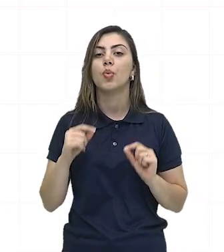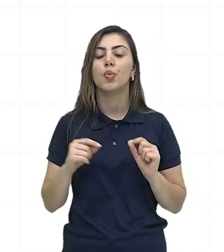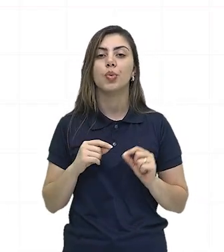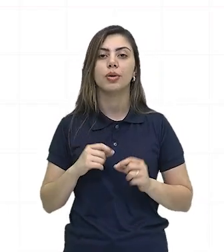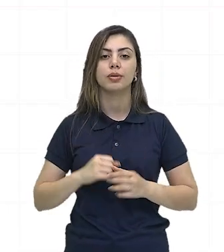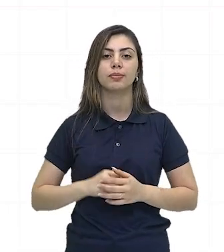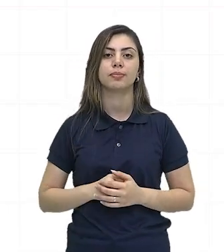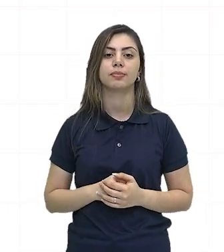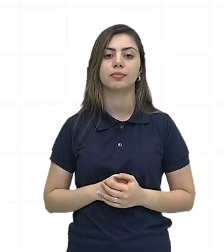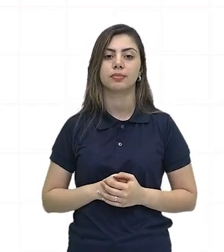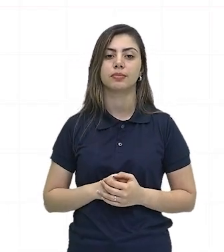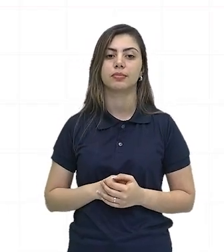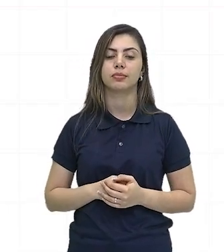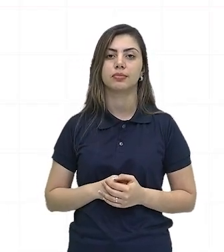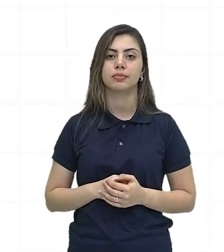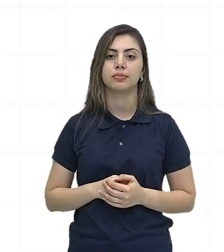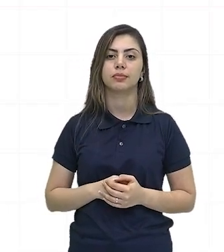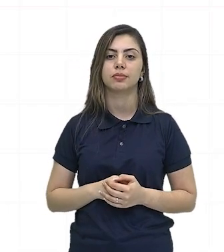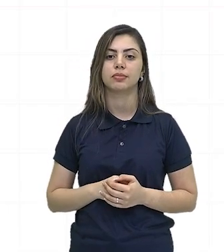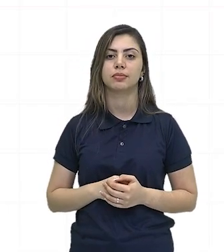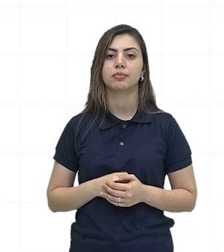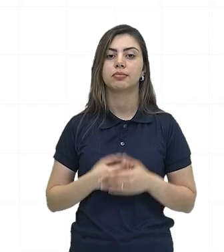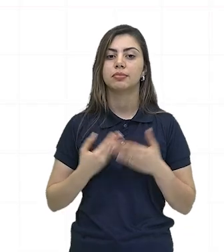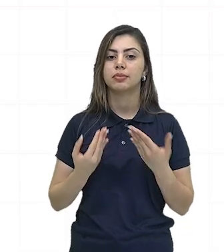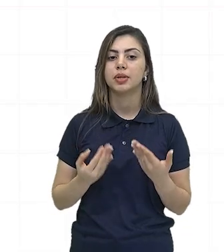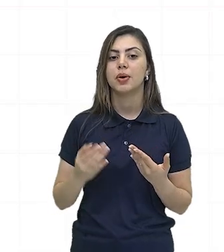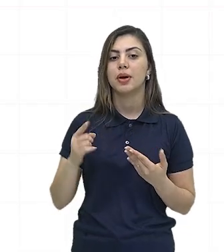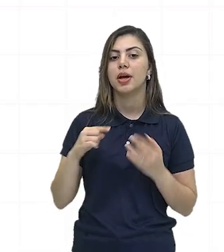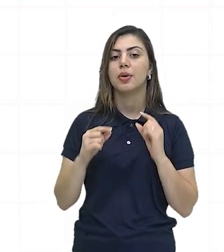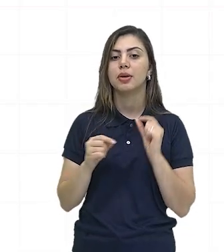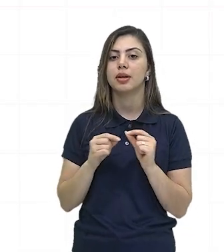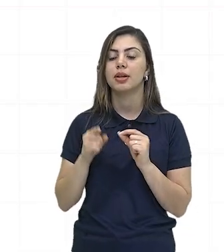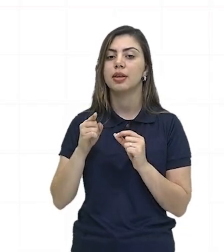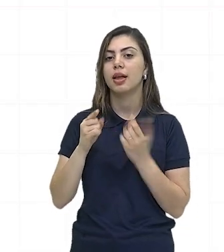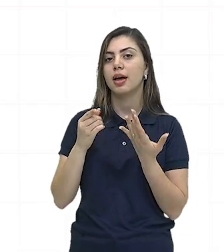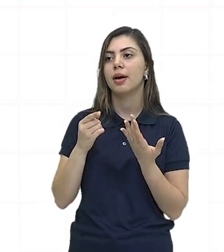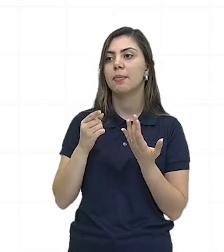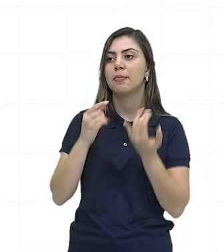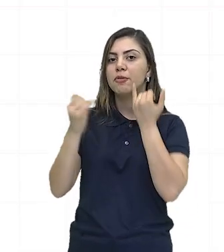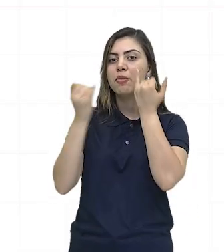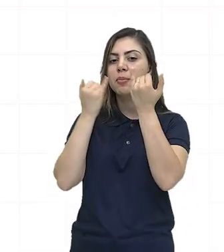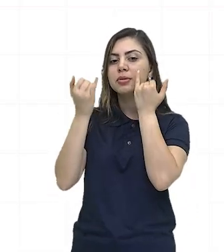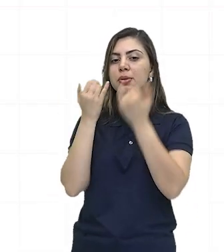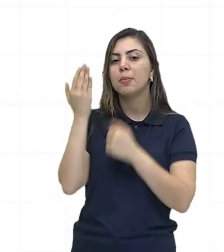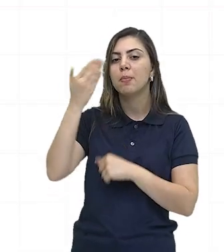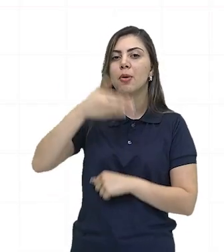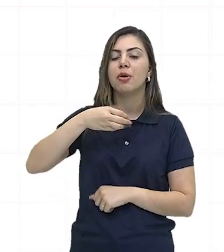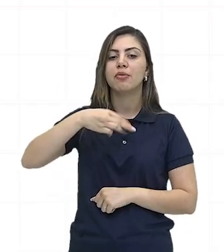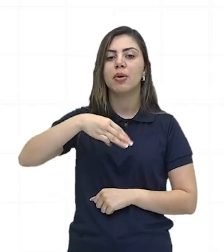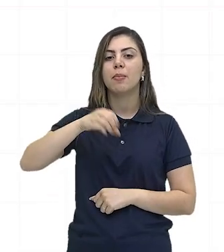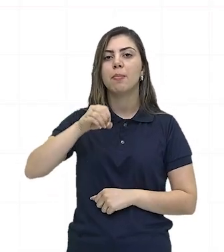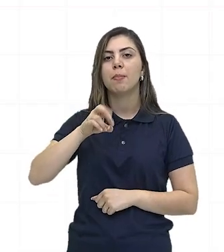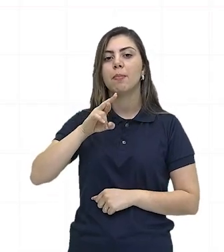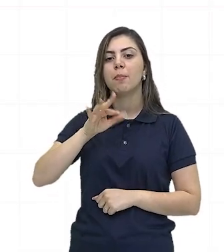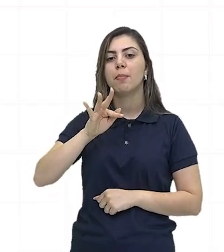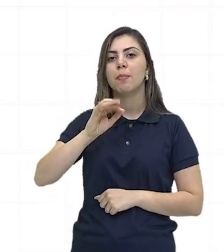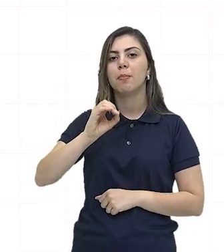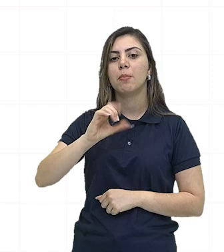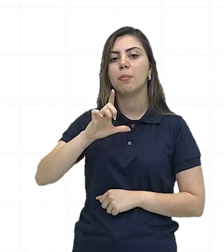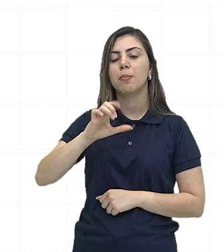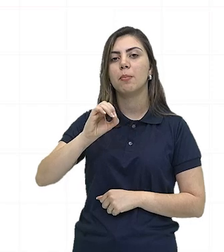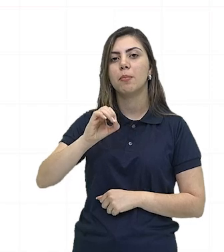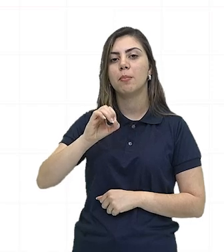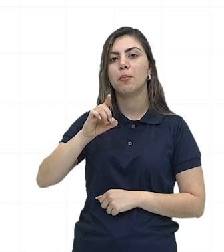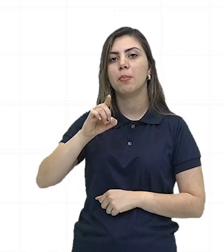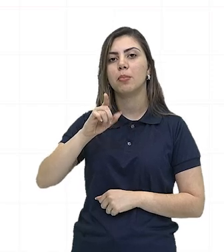estava baseado nas evidências morfológicas. O que eram essas evidências